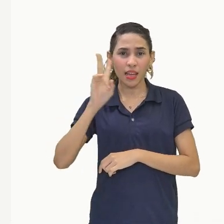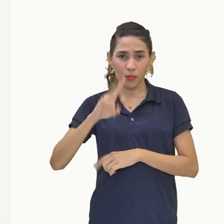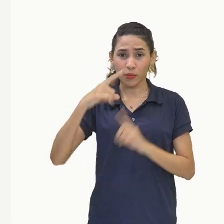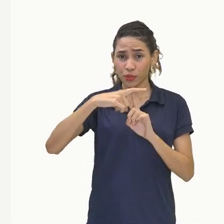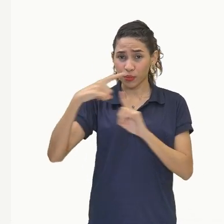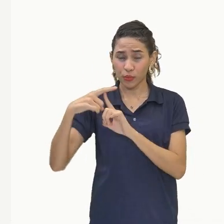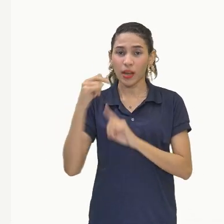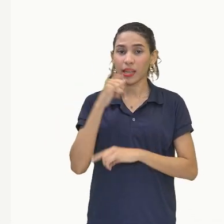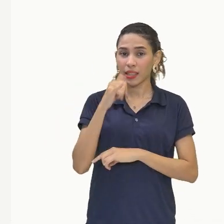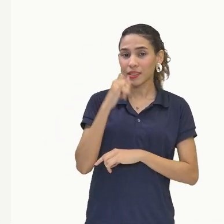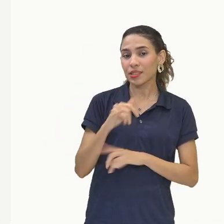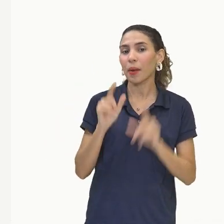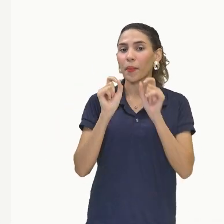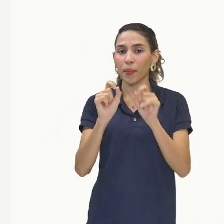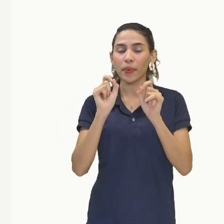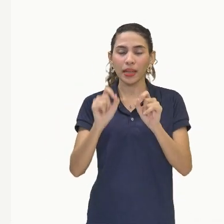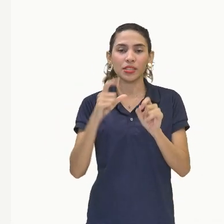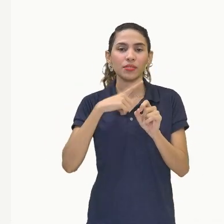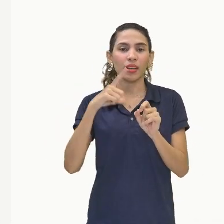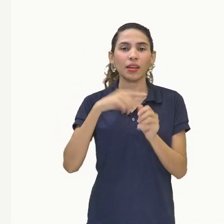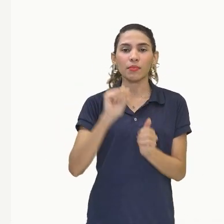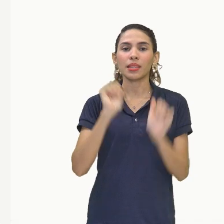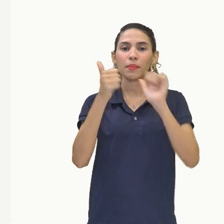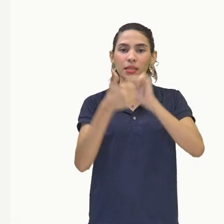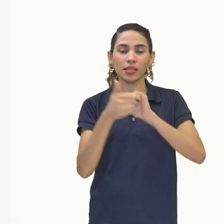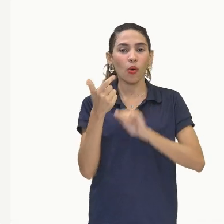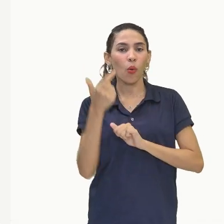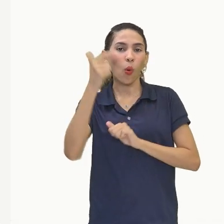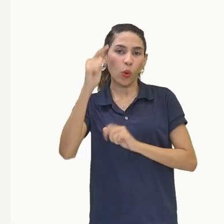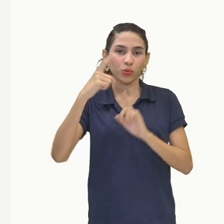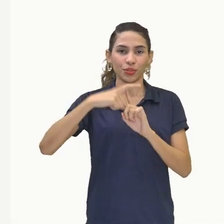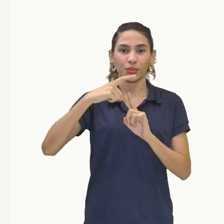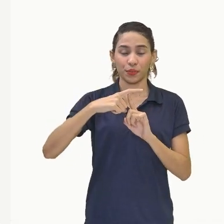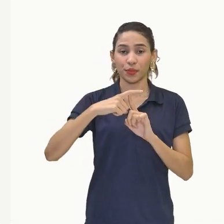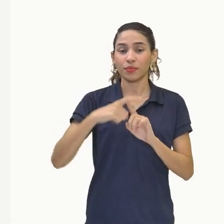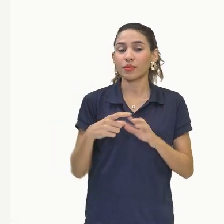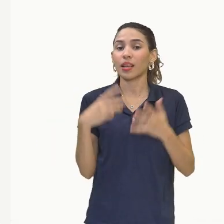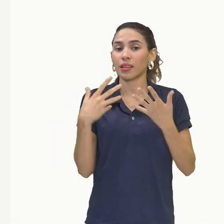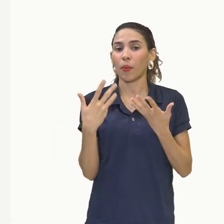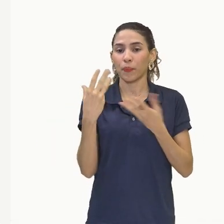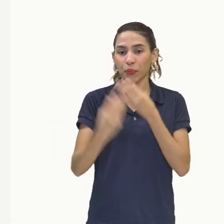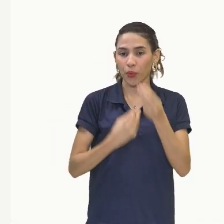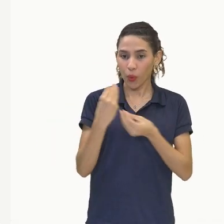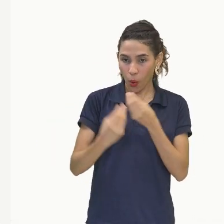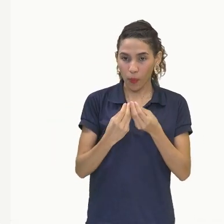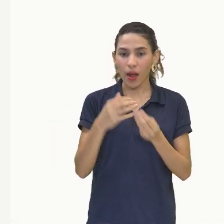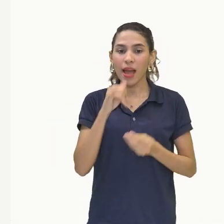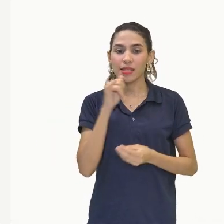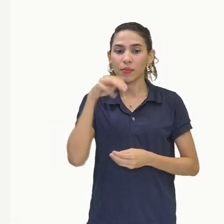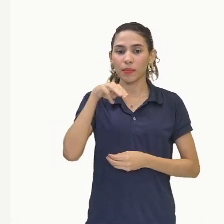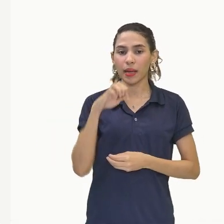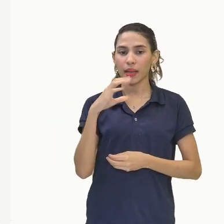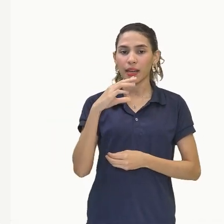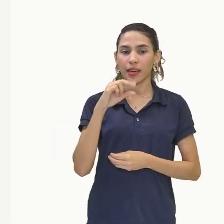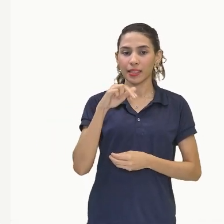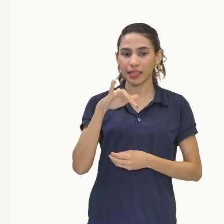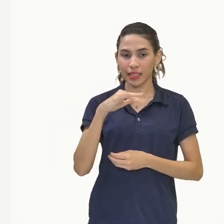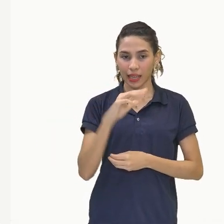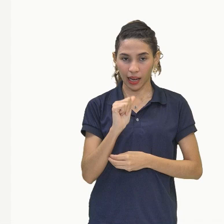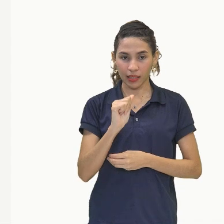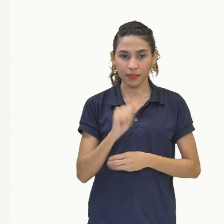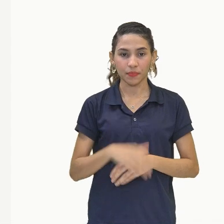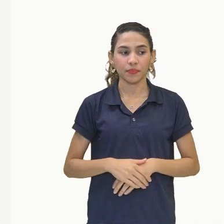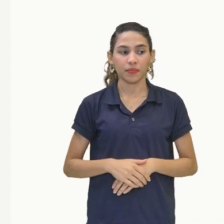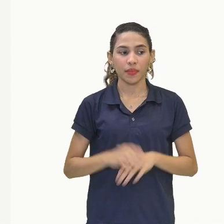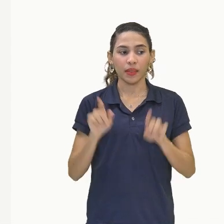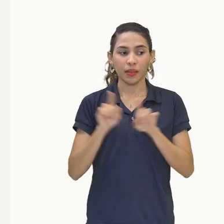elas foram o quê? Tiveram uma conversão de outras formas. E como a energia mecânica? A